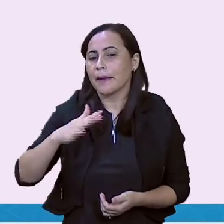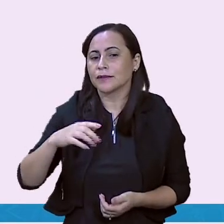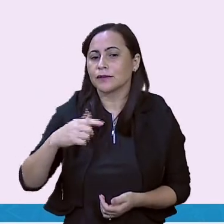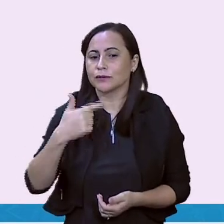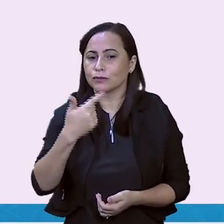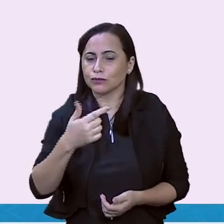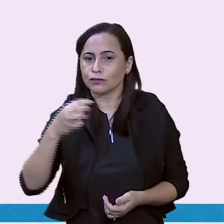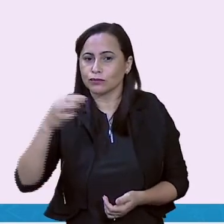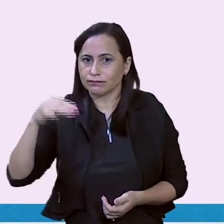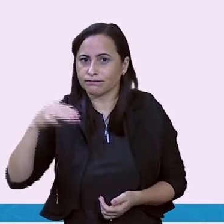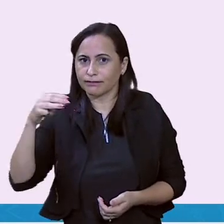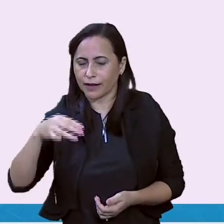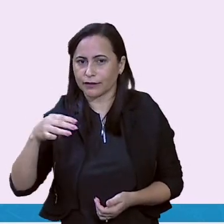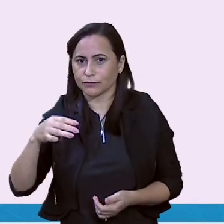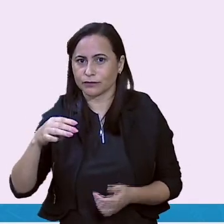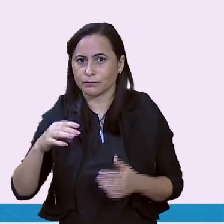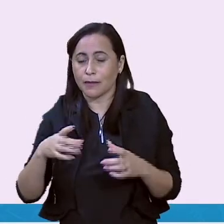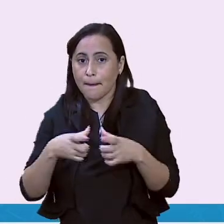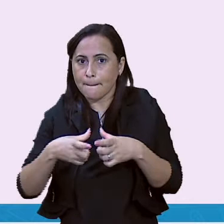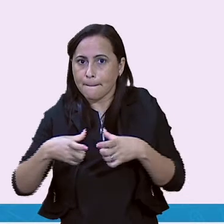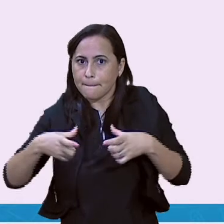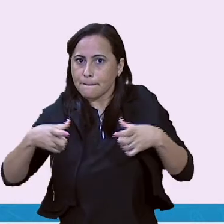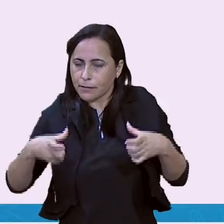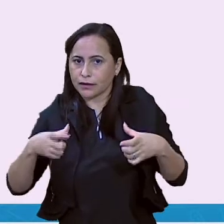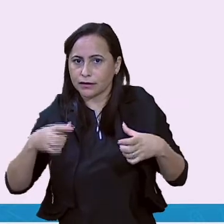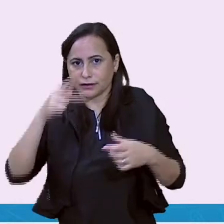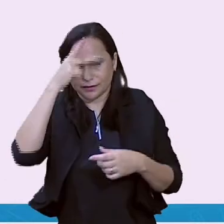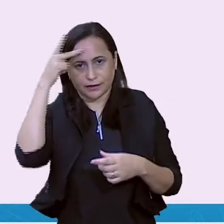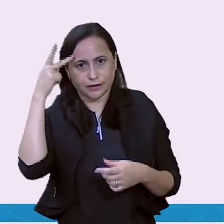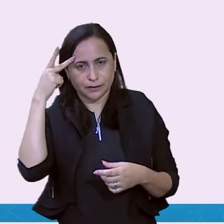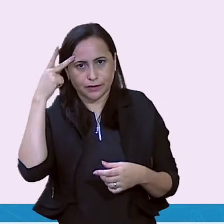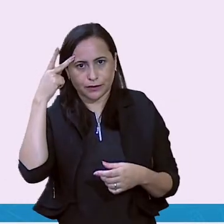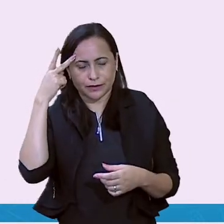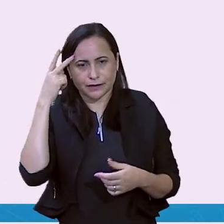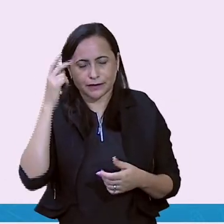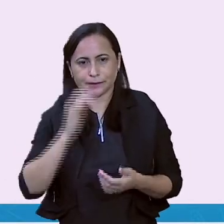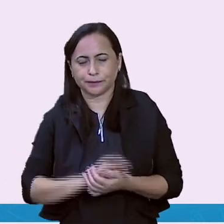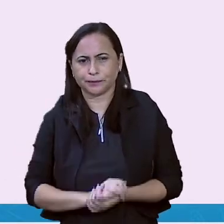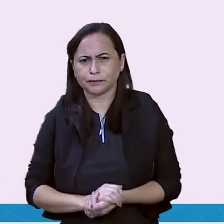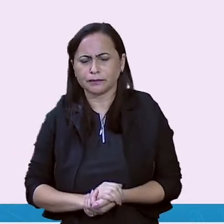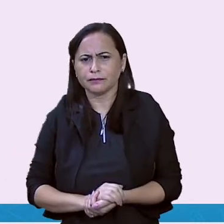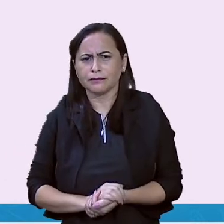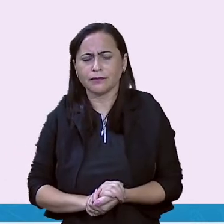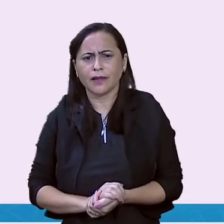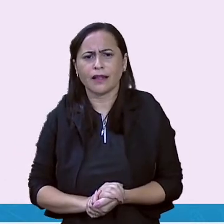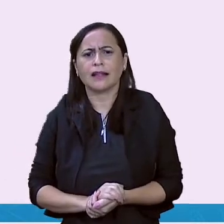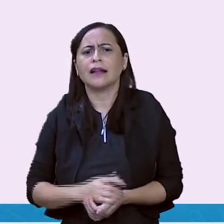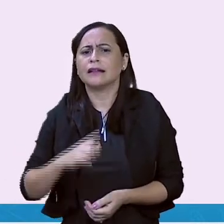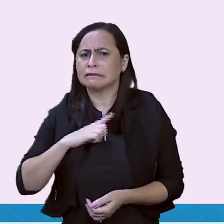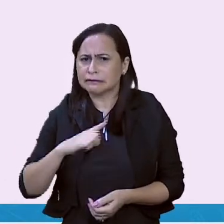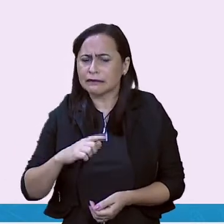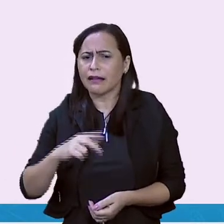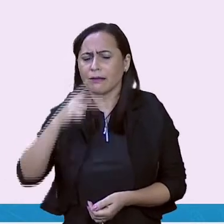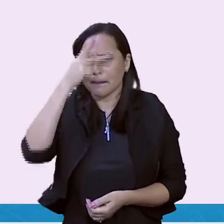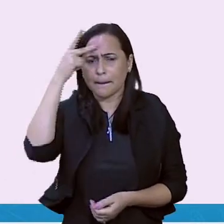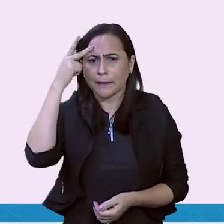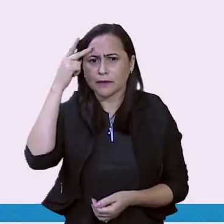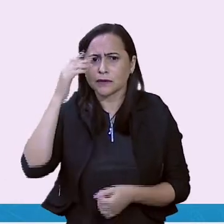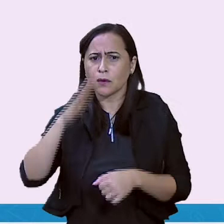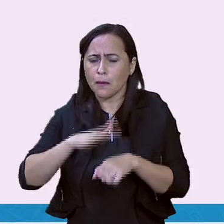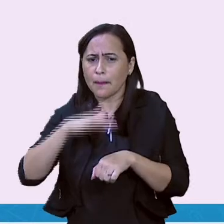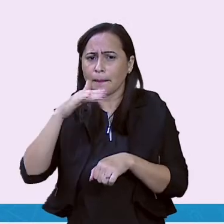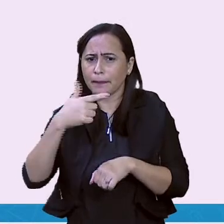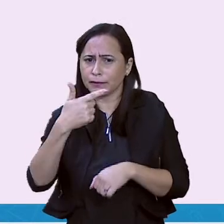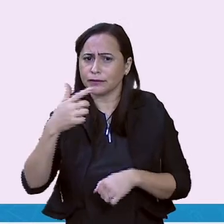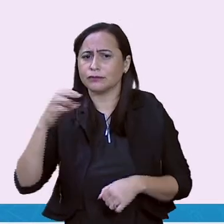gente sim maior? Tem. Mas é muito mais difícil ter alguém mais de 2 metros do que